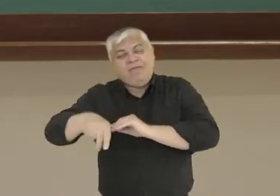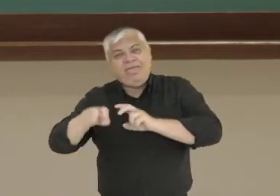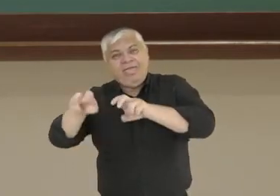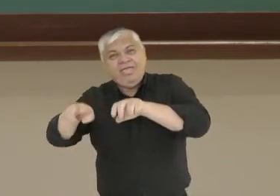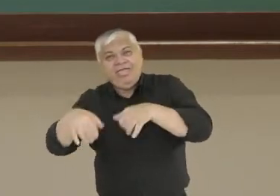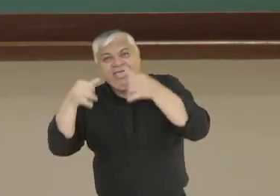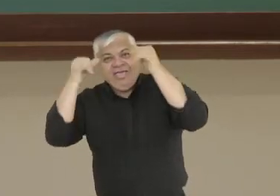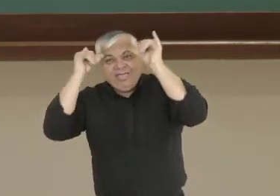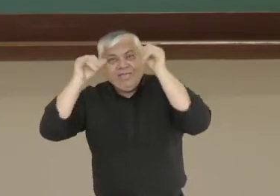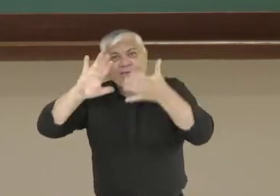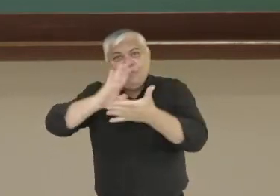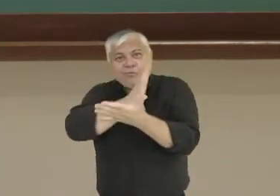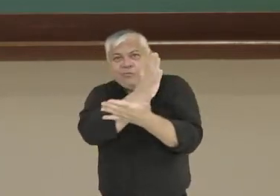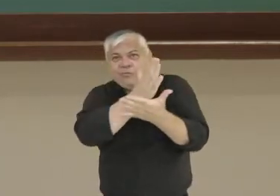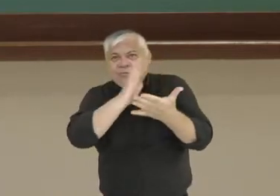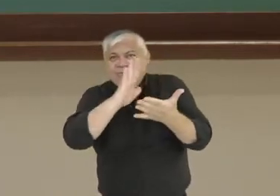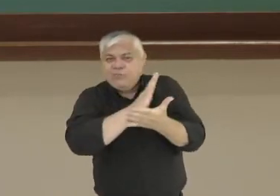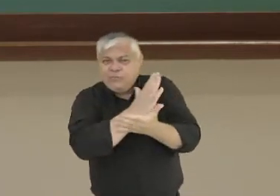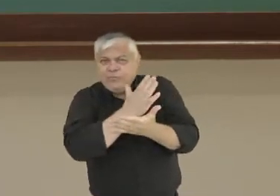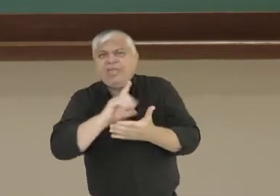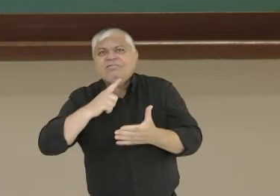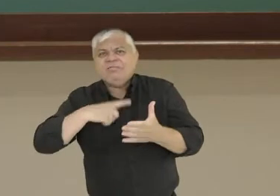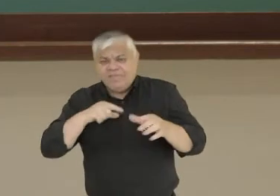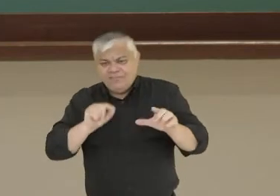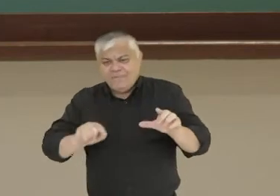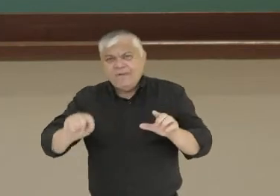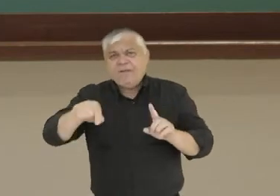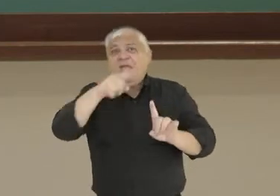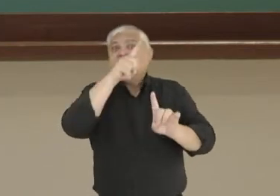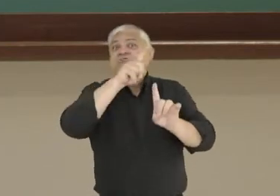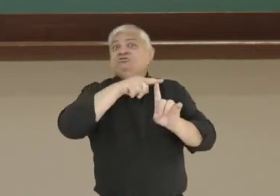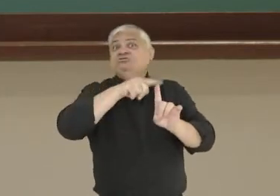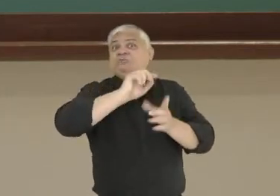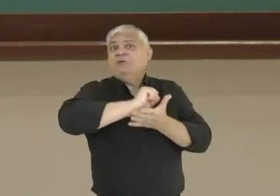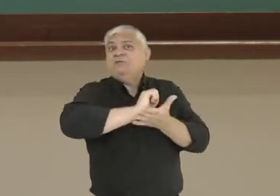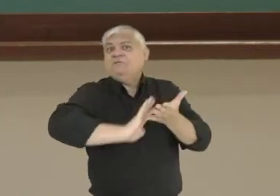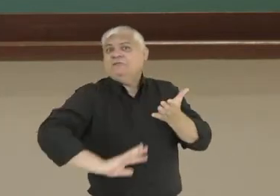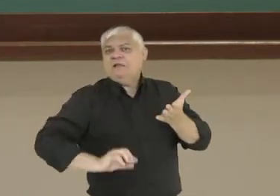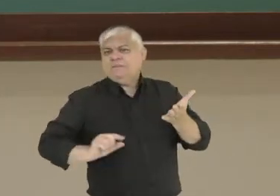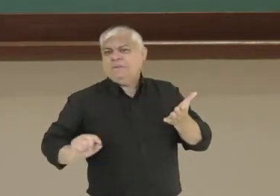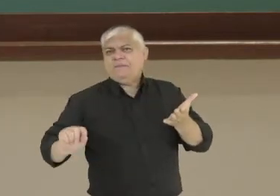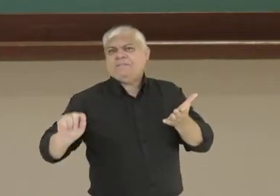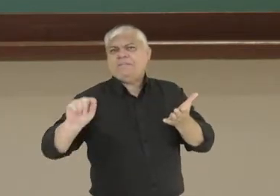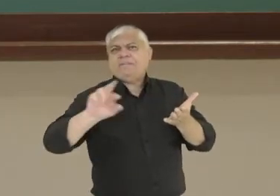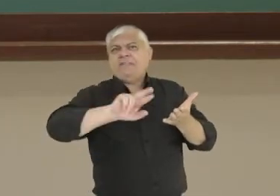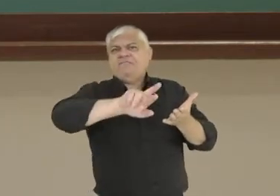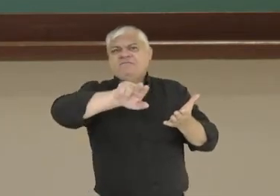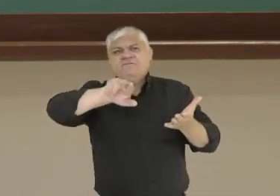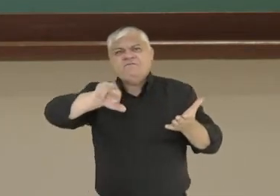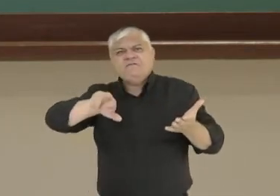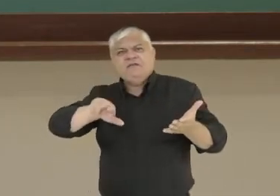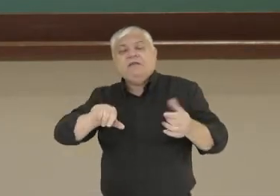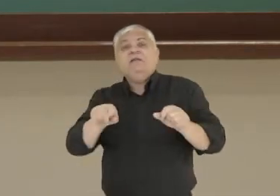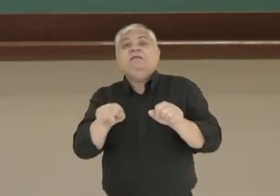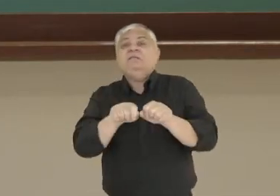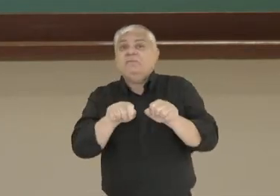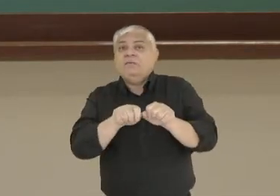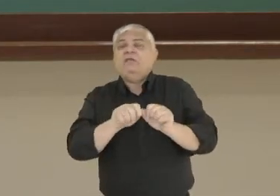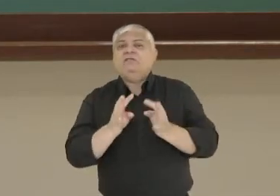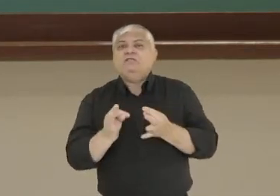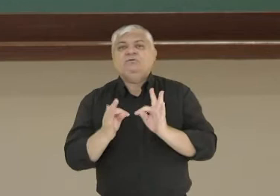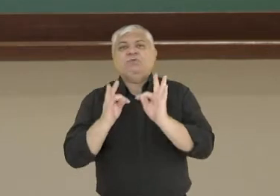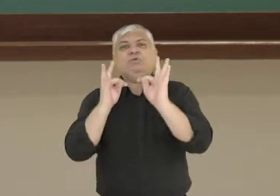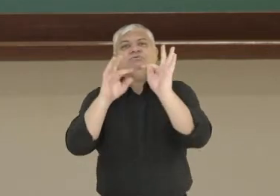divisões que possam existir nos tipos de atividades agropecuárias na modernização por exemplo da